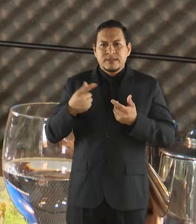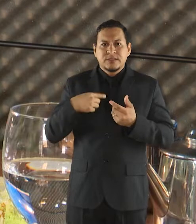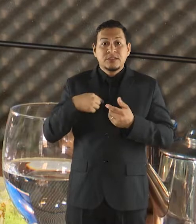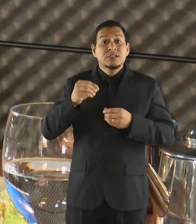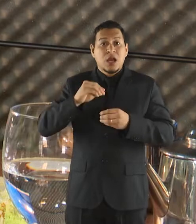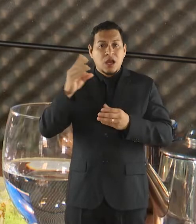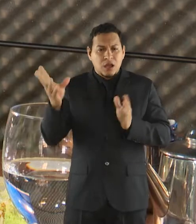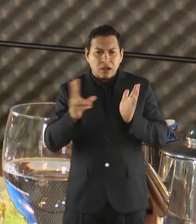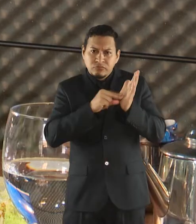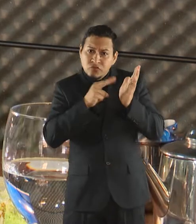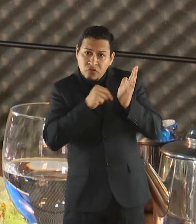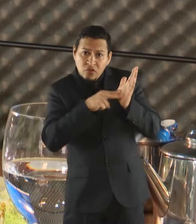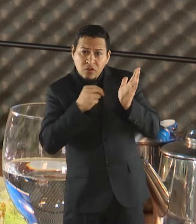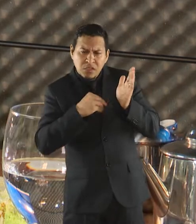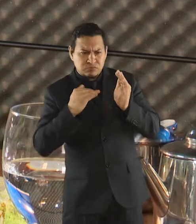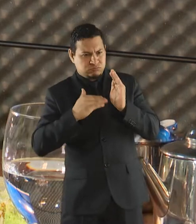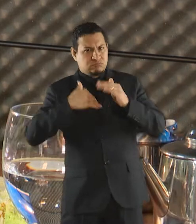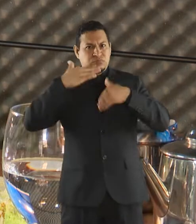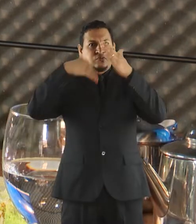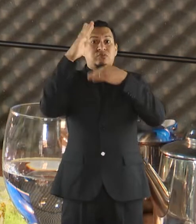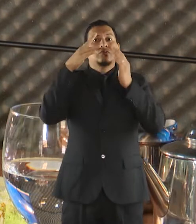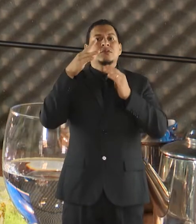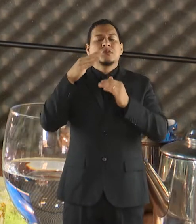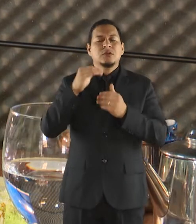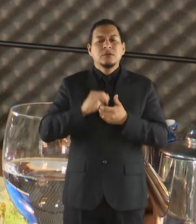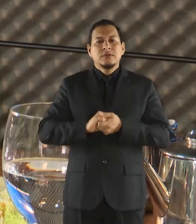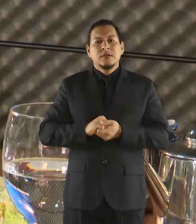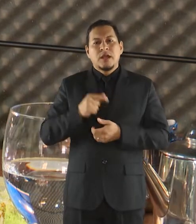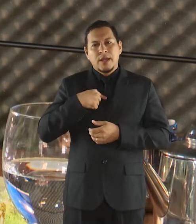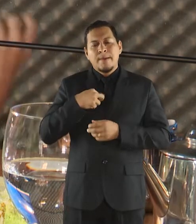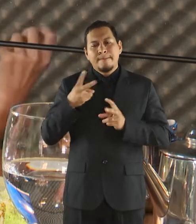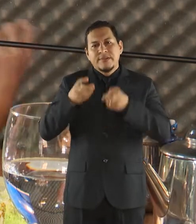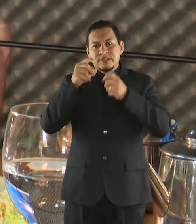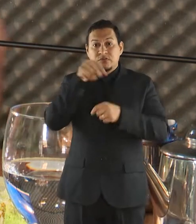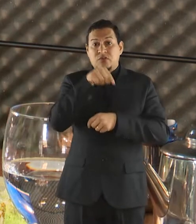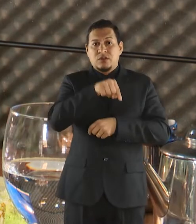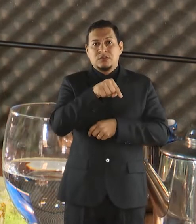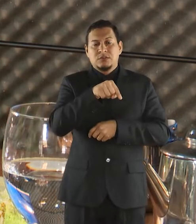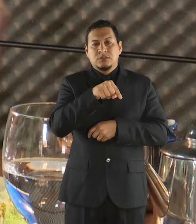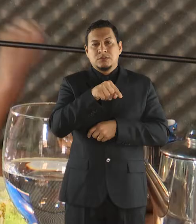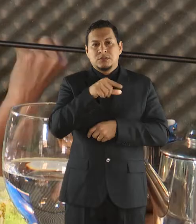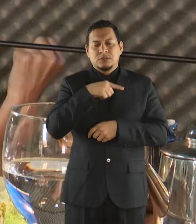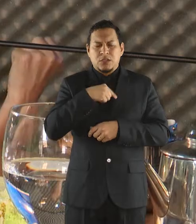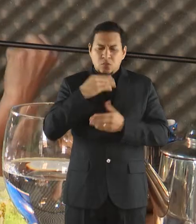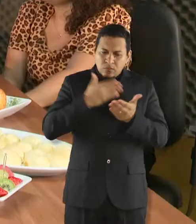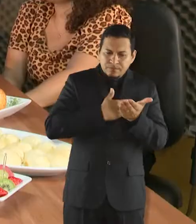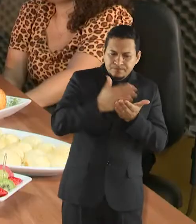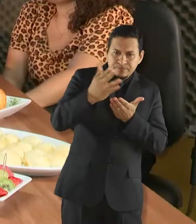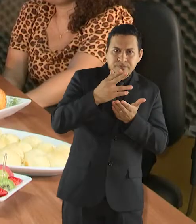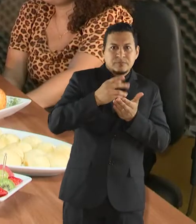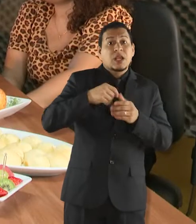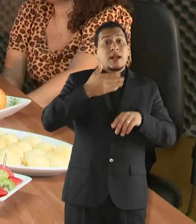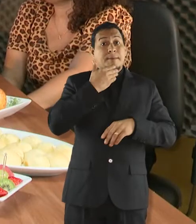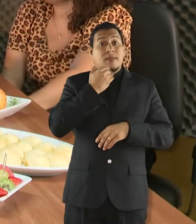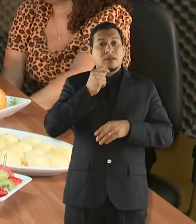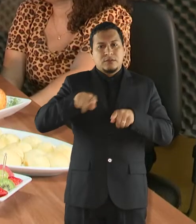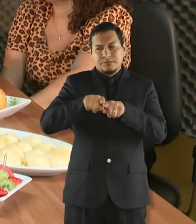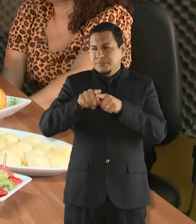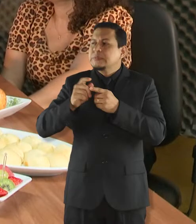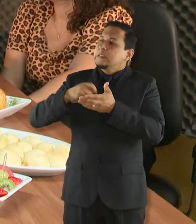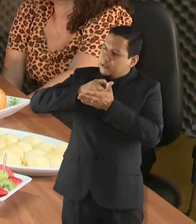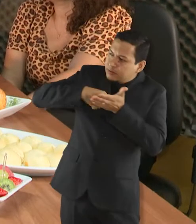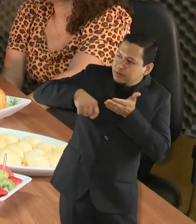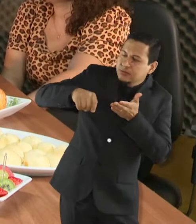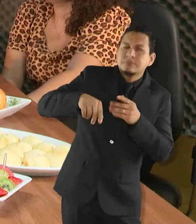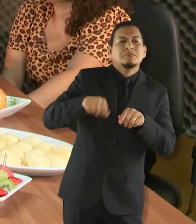do enriquecimento vocabular que você tem, né? Eu vejo que foi ali, né? Foi lá nos livros melhora,